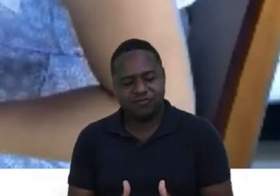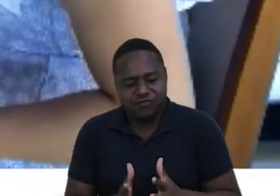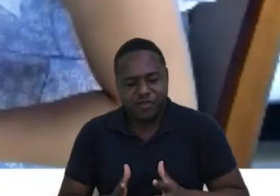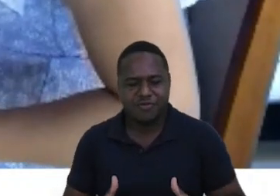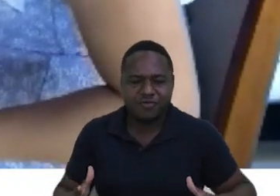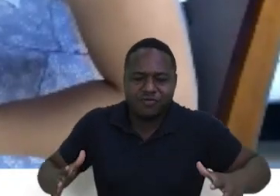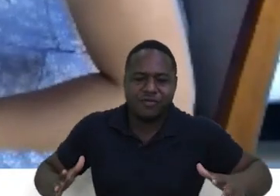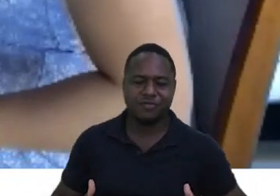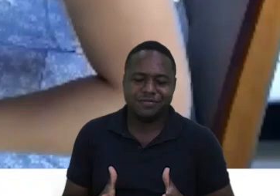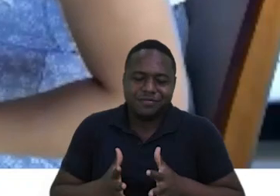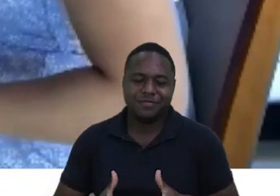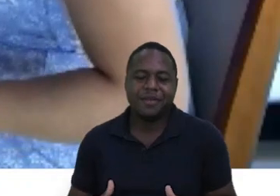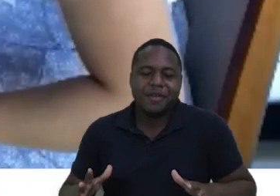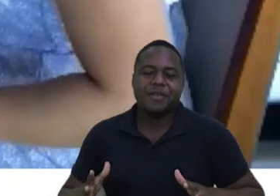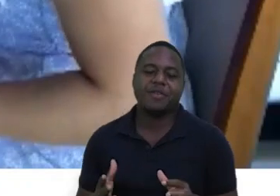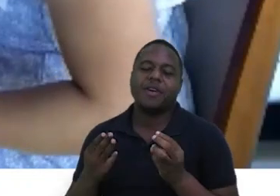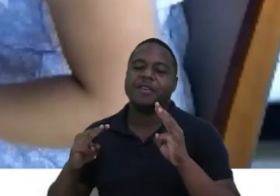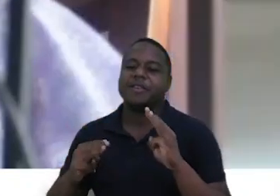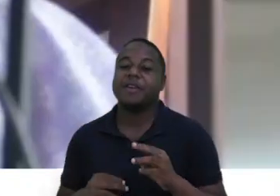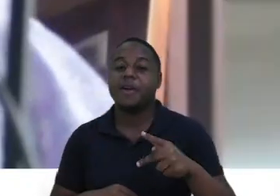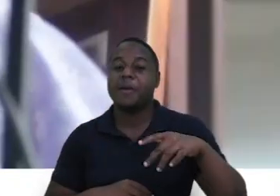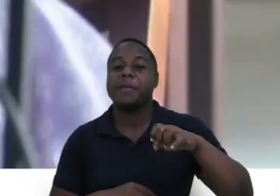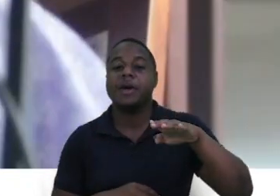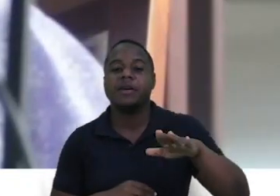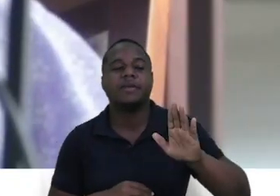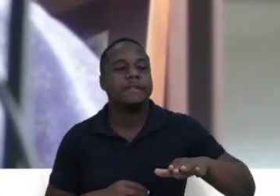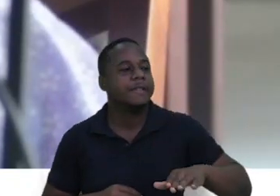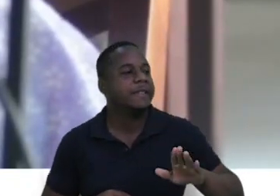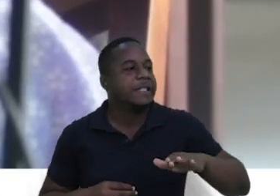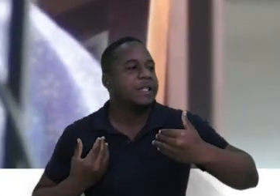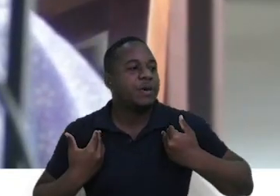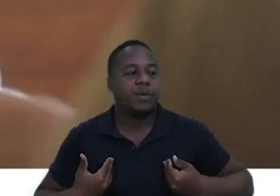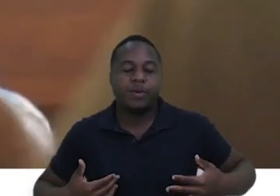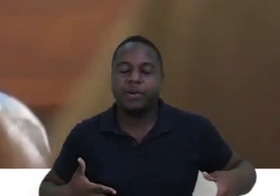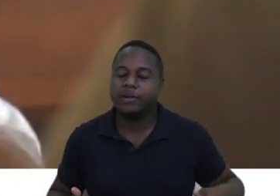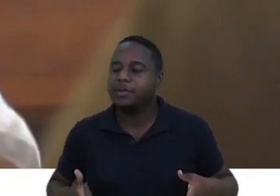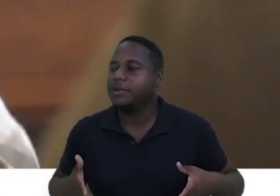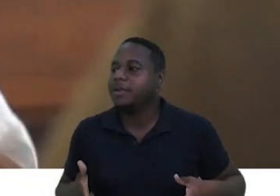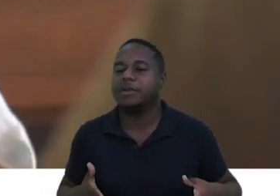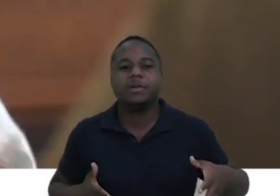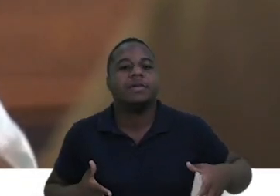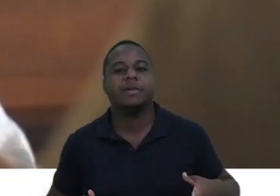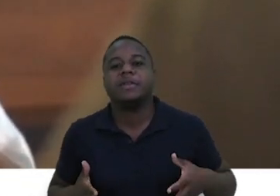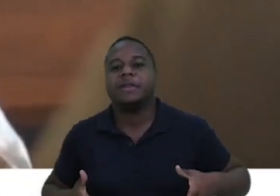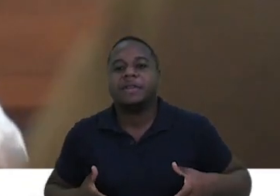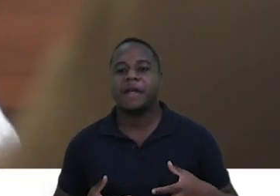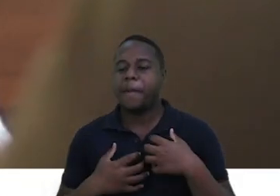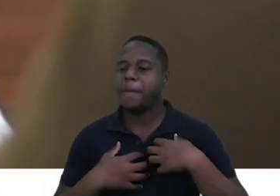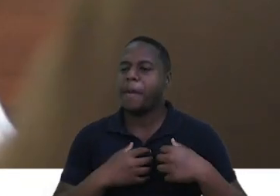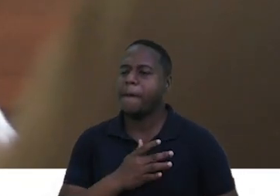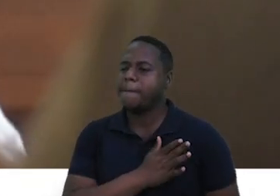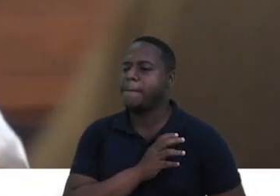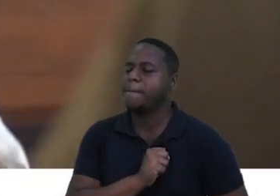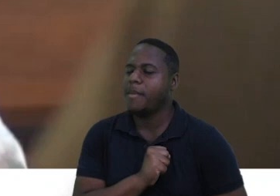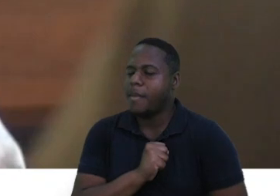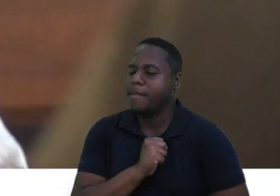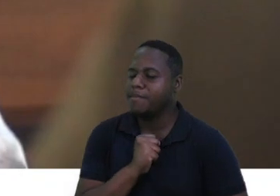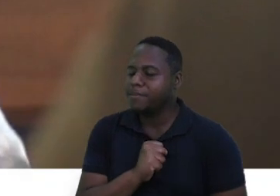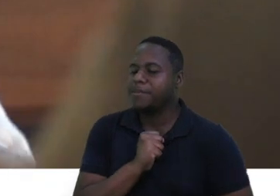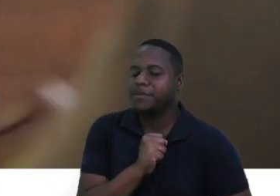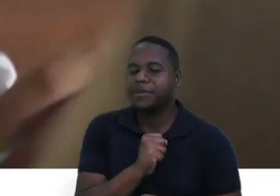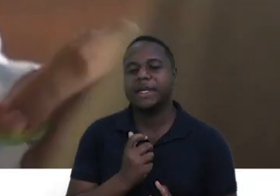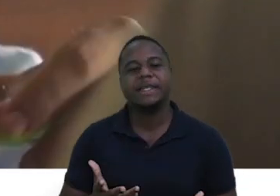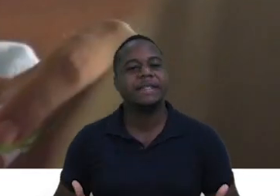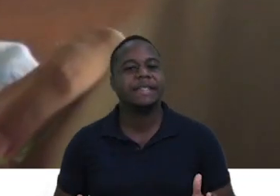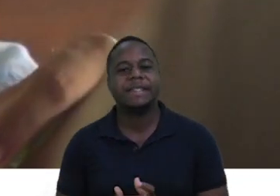da sanfona. O pezinho já começa a bater e o corpo já vai swingando junto. Sabe, pulsar junto. Pulsar mais forte.